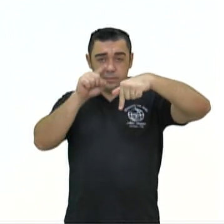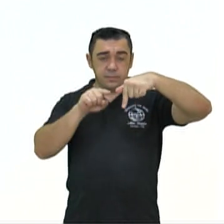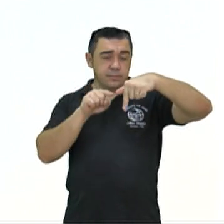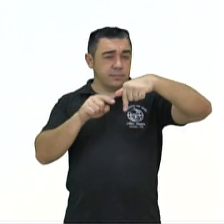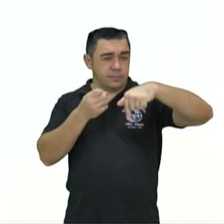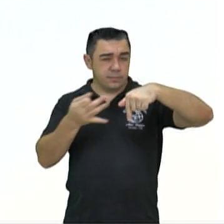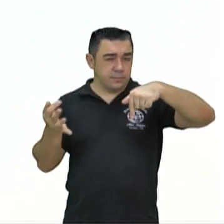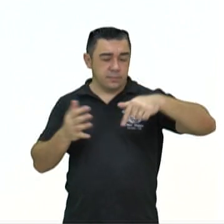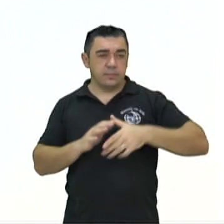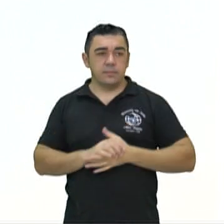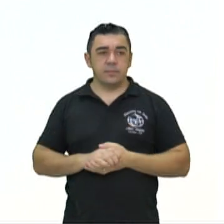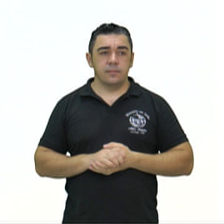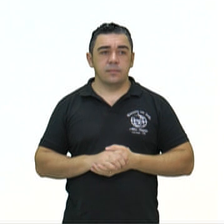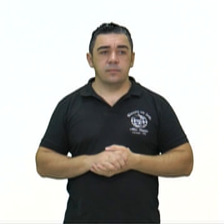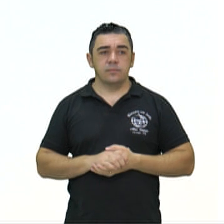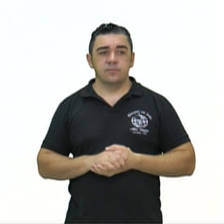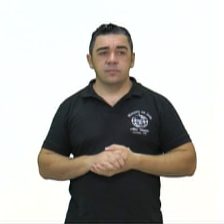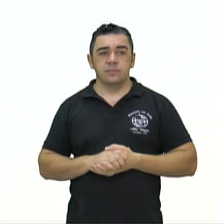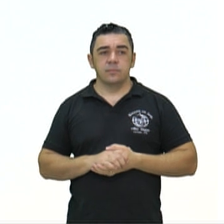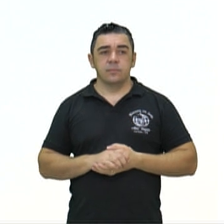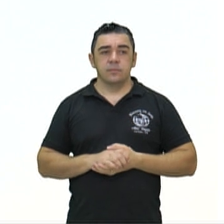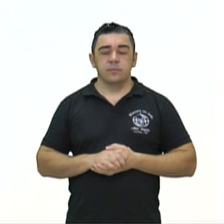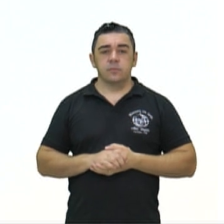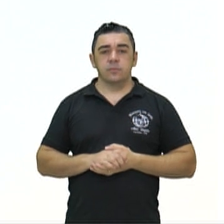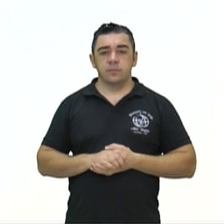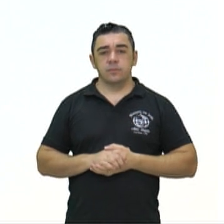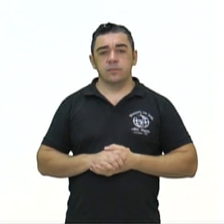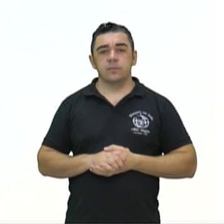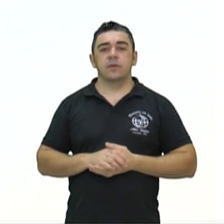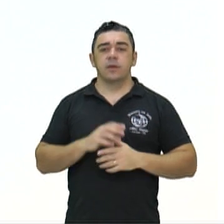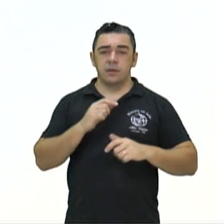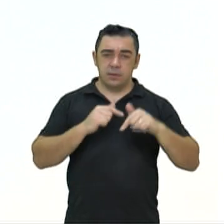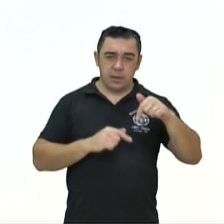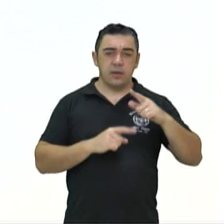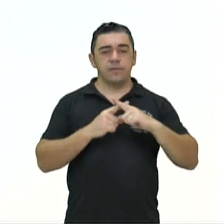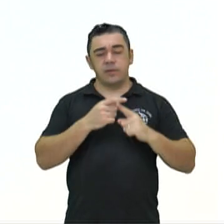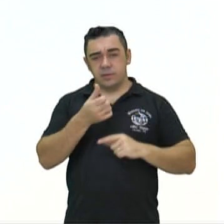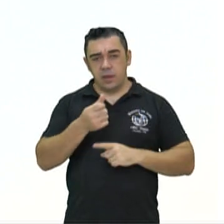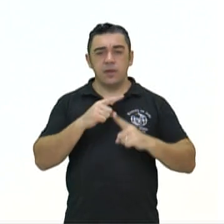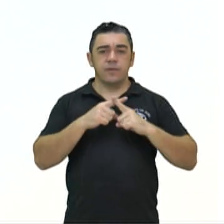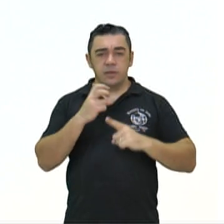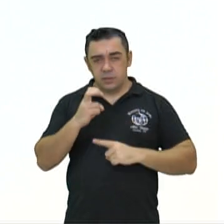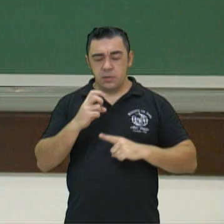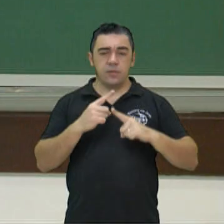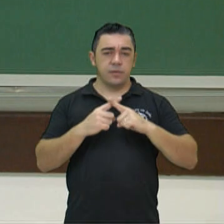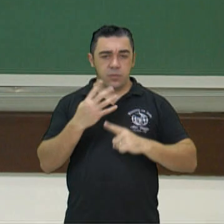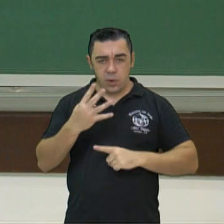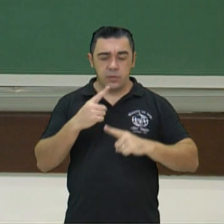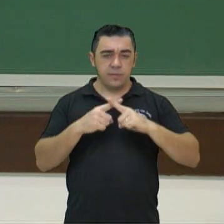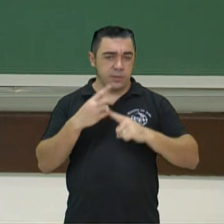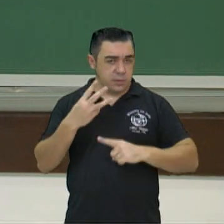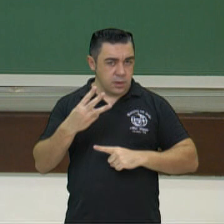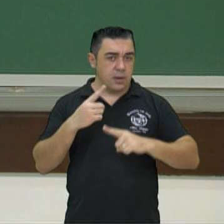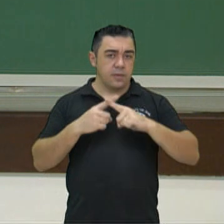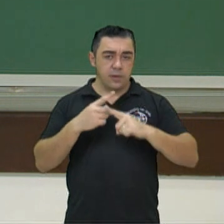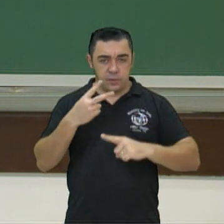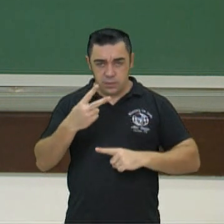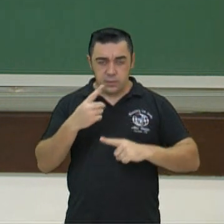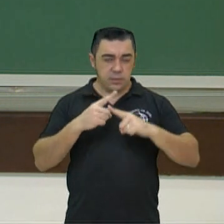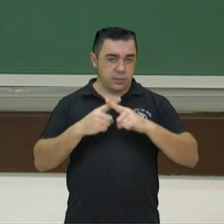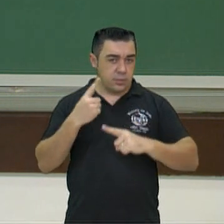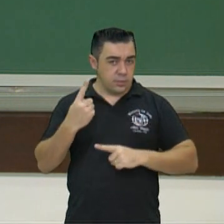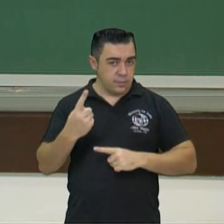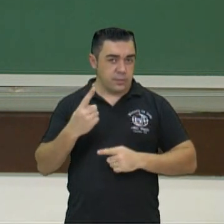vou resolver o fatorial de 7. 7 vezes 6, vezes 5, vezes 4, vezes